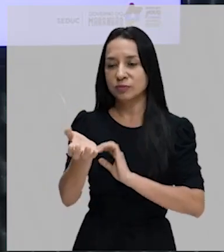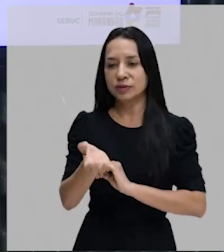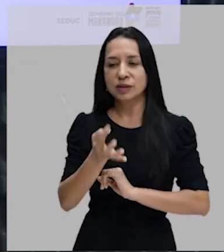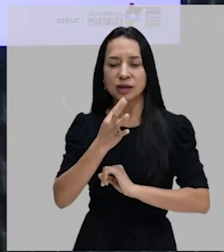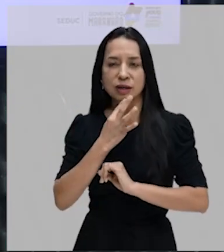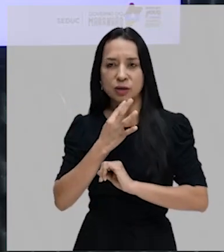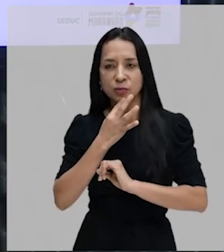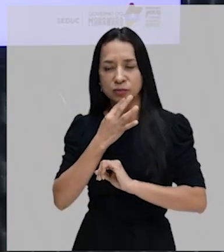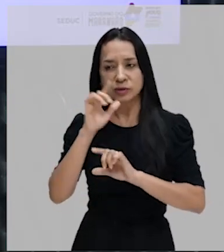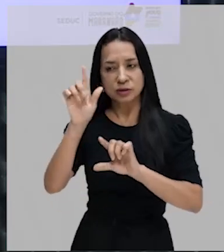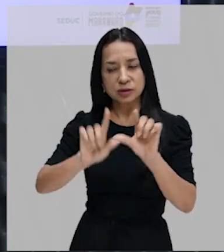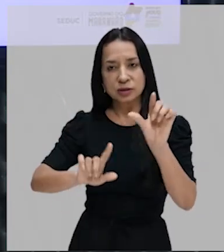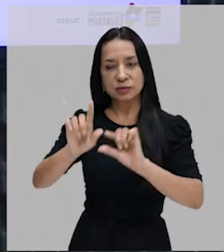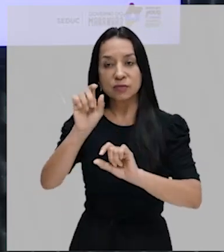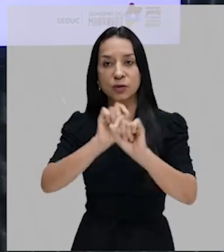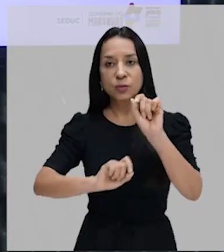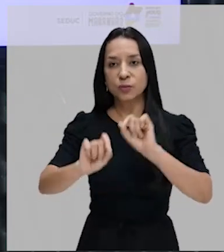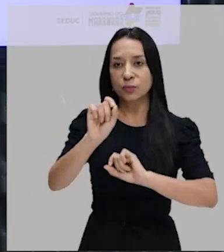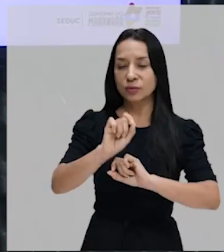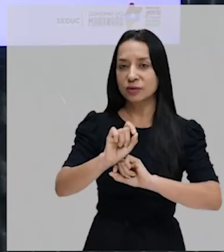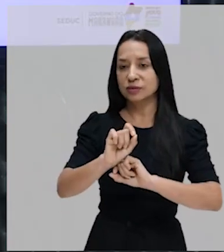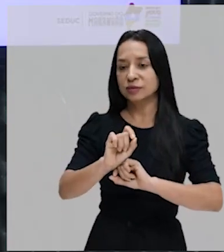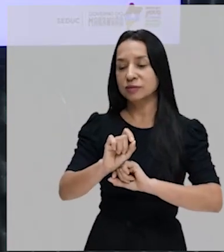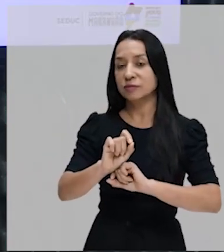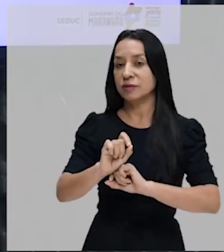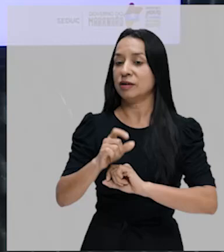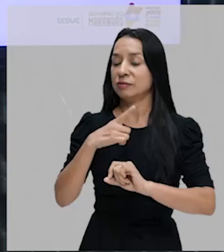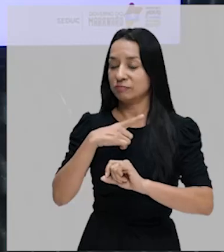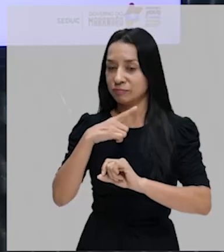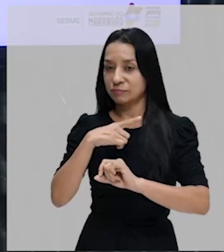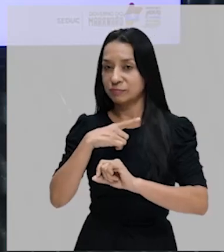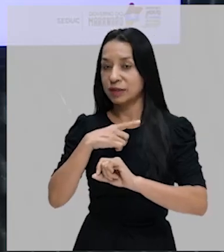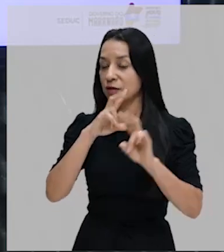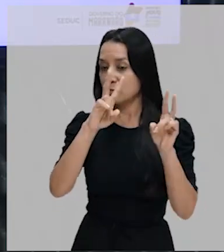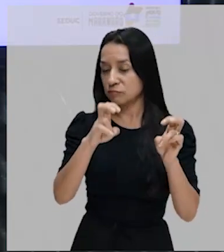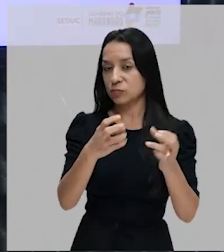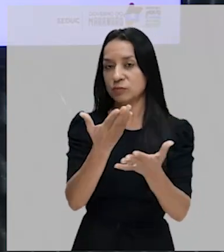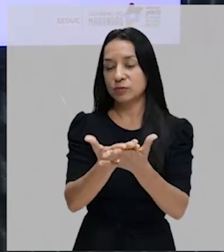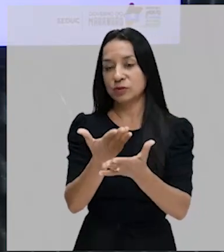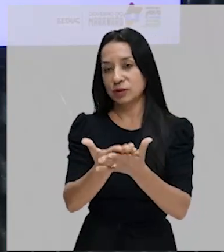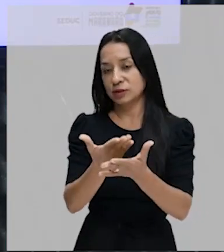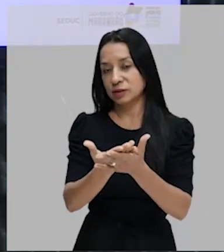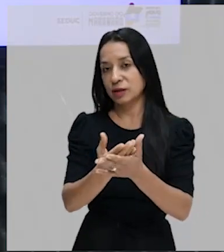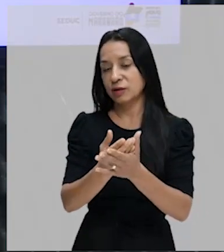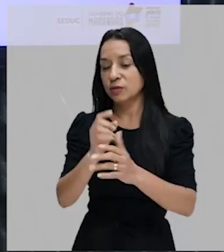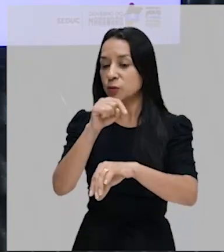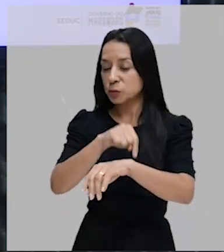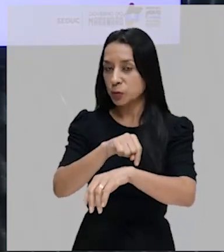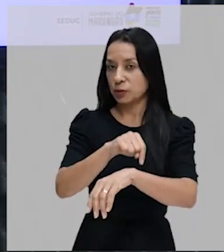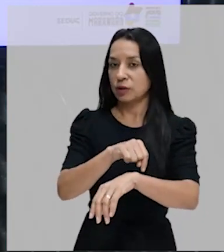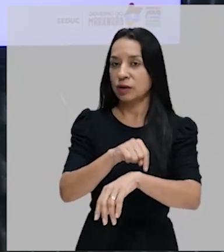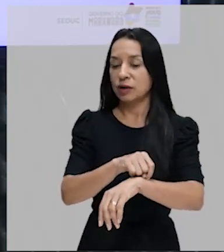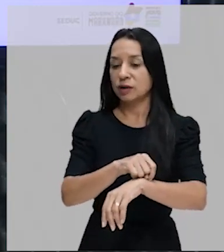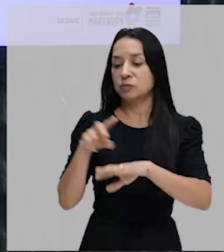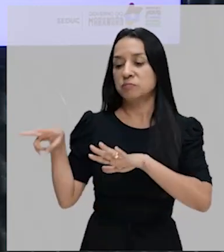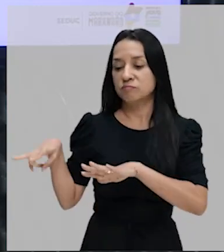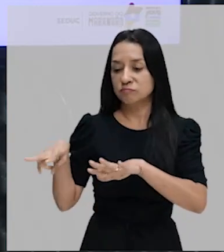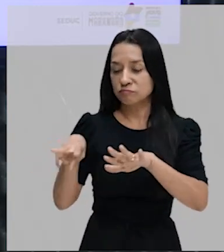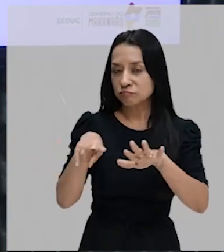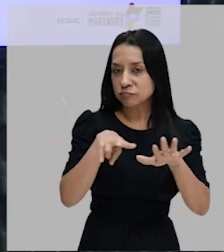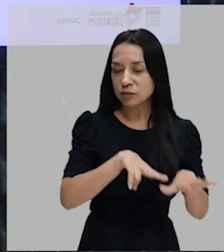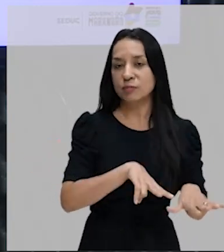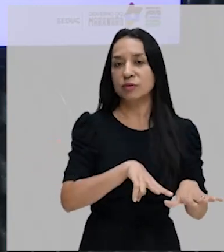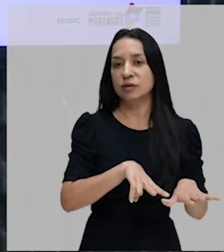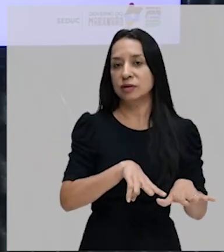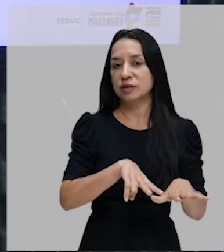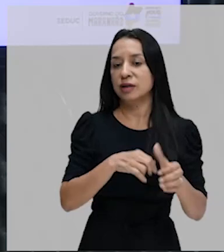da TV, saber o que vai passar, os horários que vai passar, os temas das aulas durante a semana inteira? Siga a